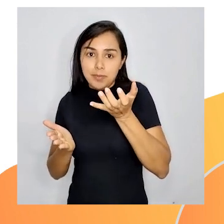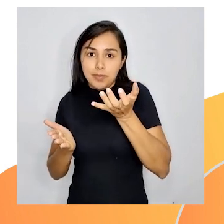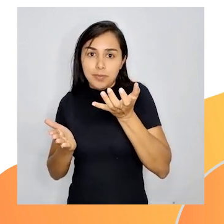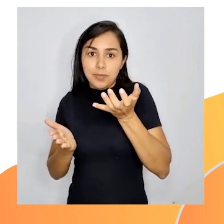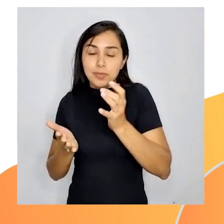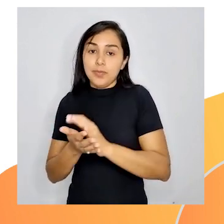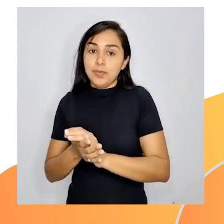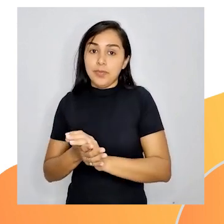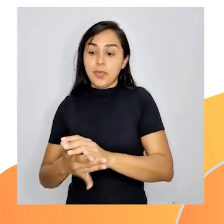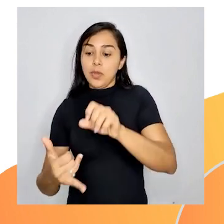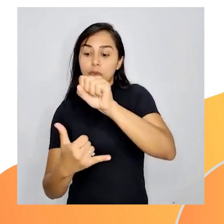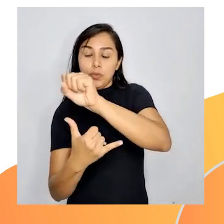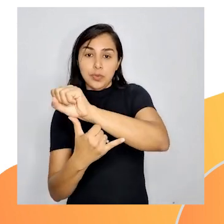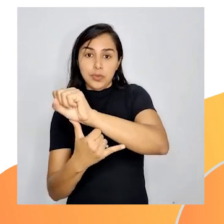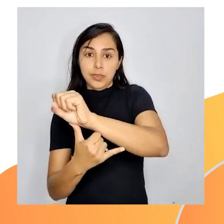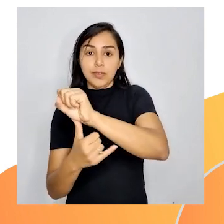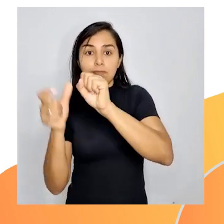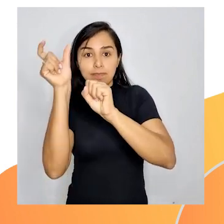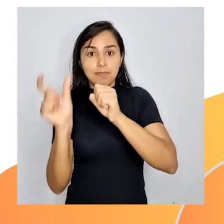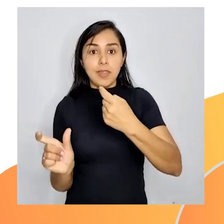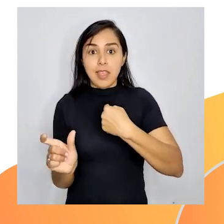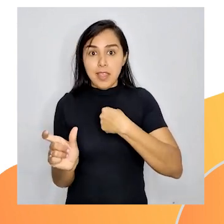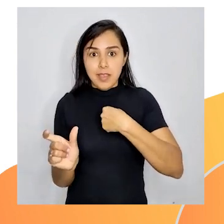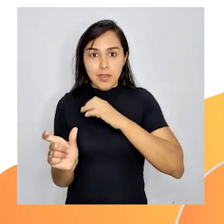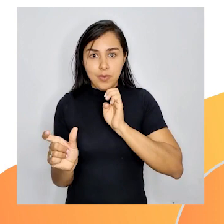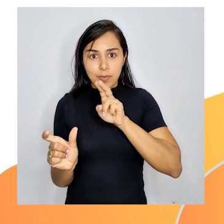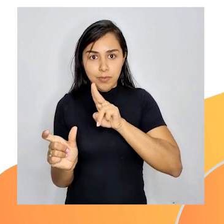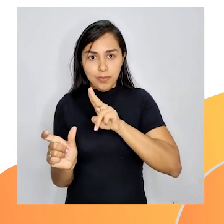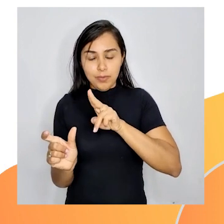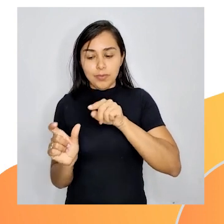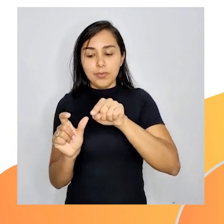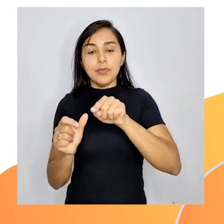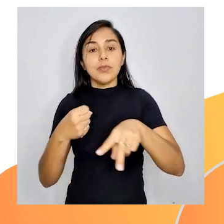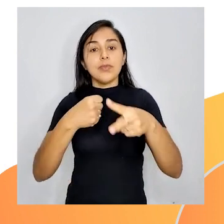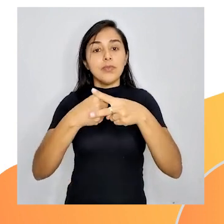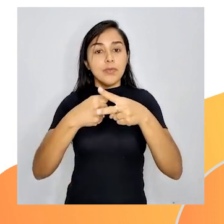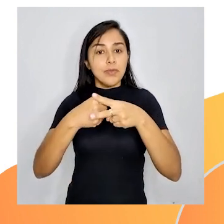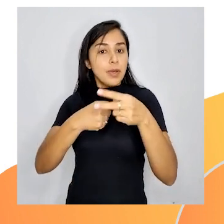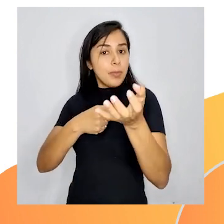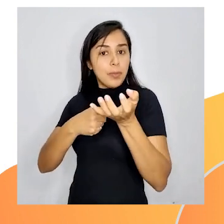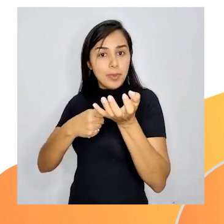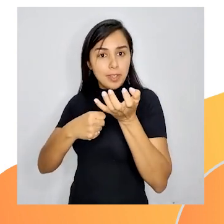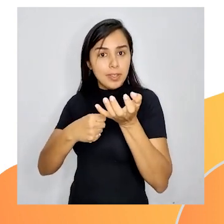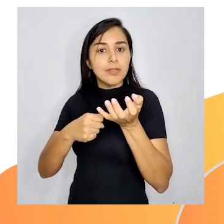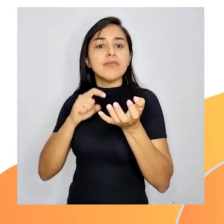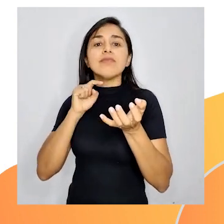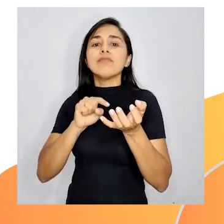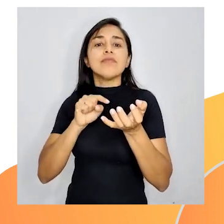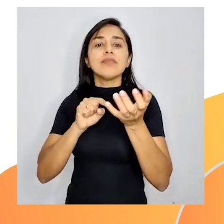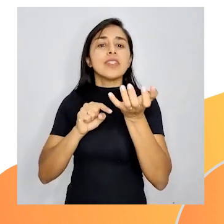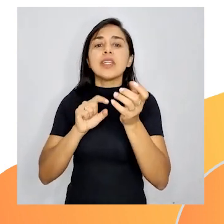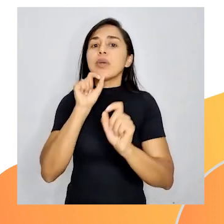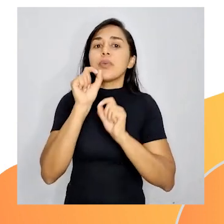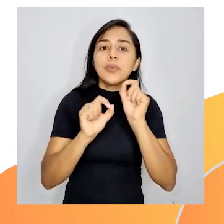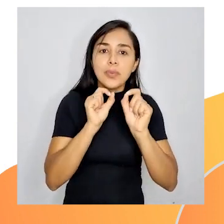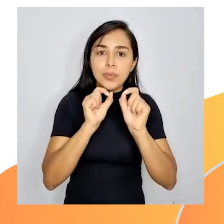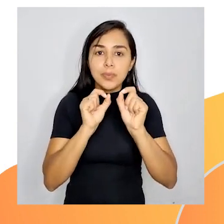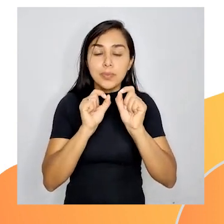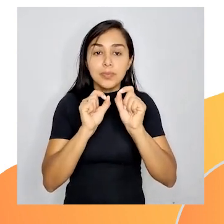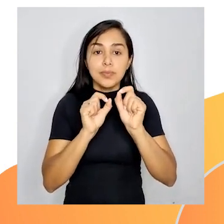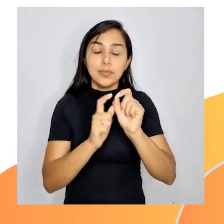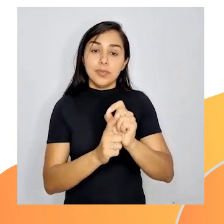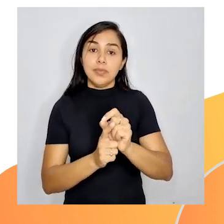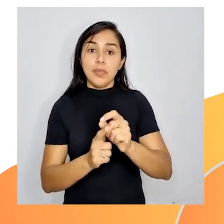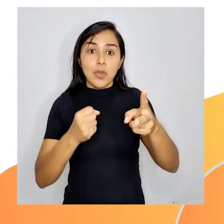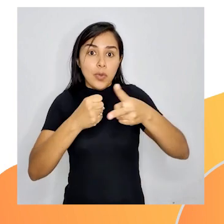o sujeito, que é eu. Nós temos o verbo, que é quero. Quero o quê? Então, o verbo querer